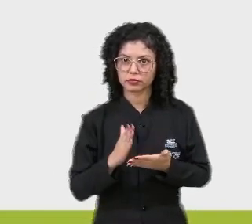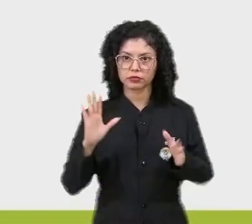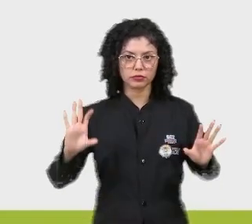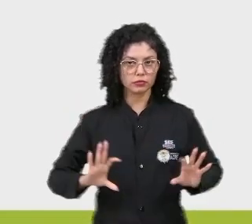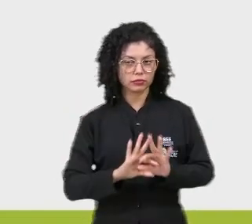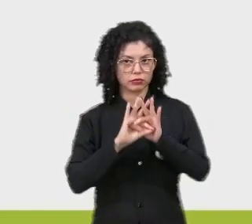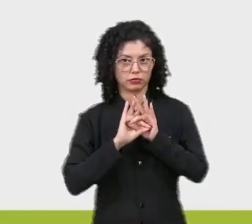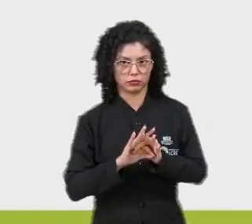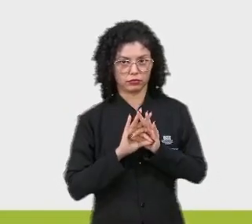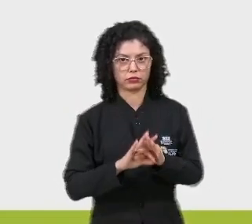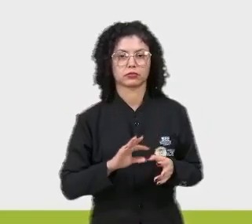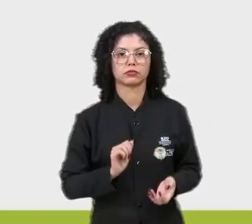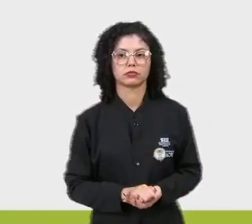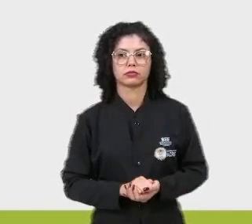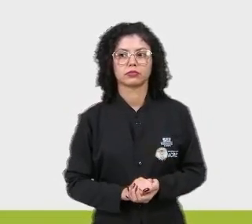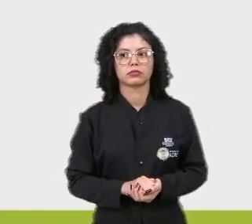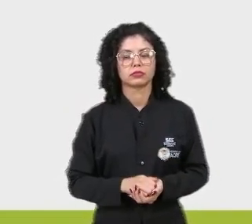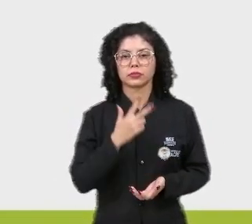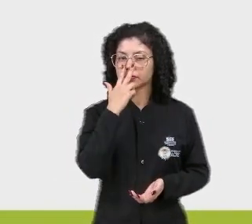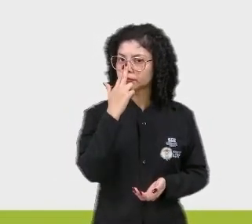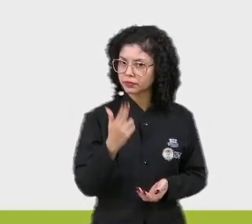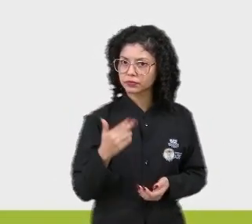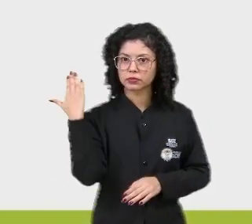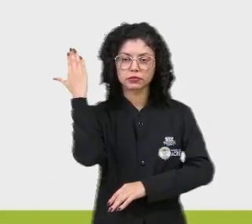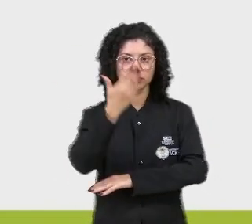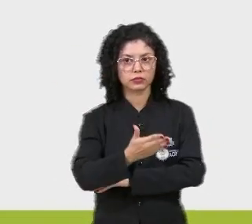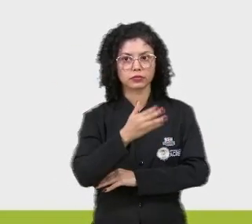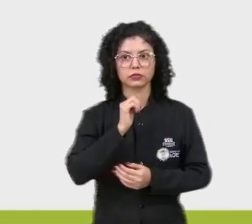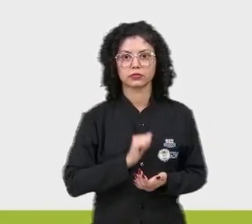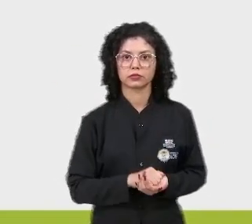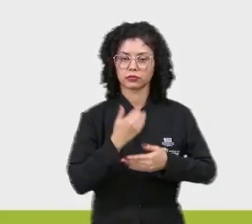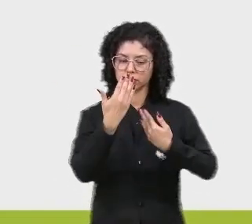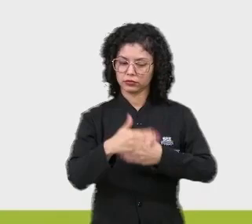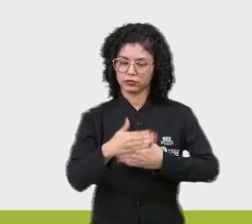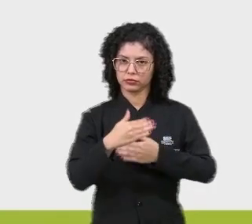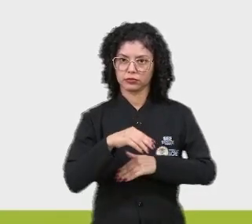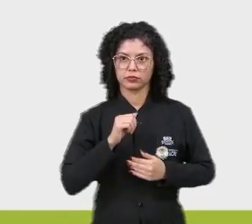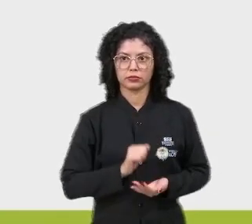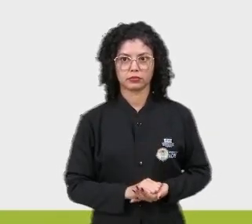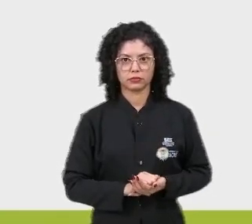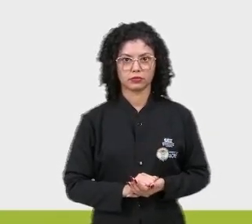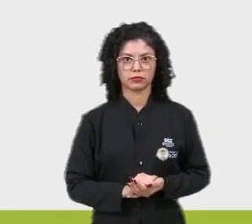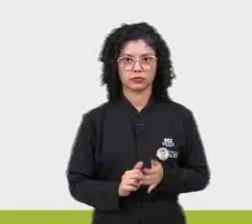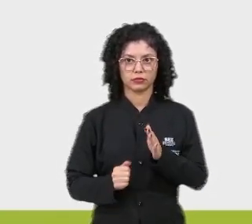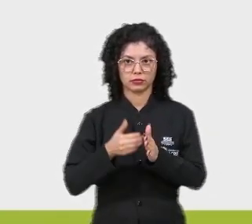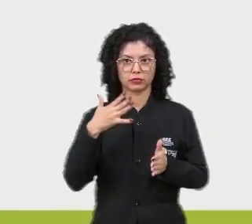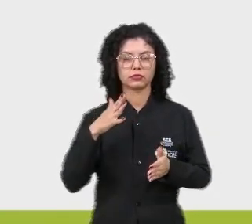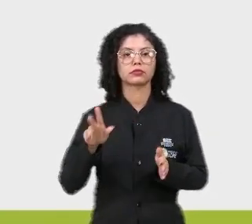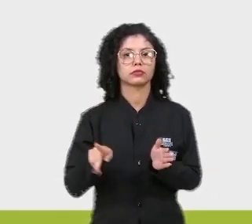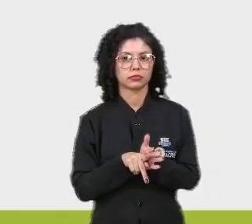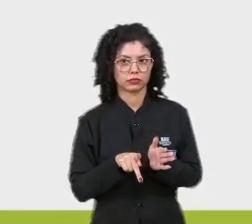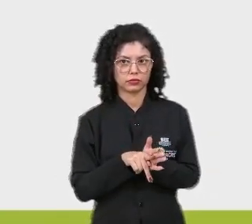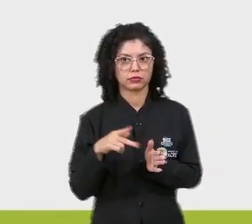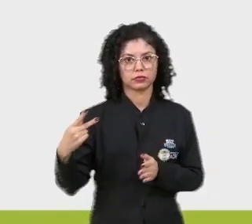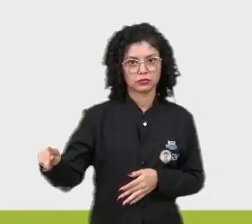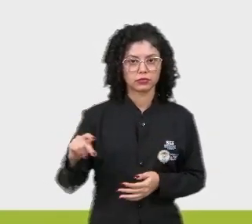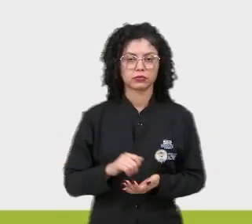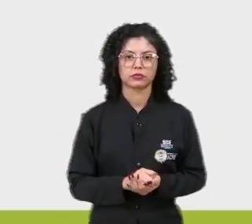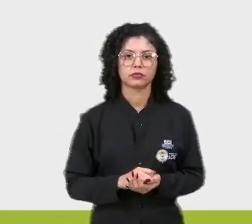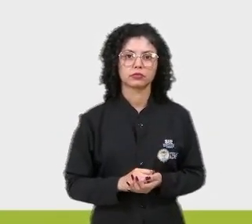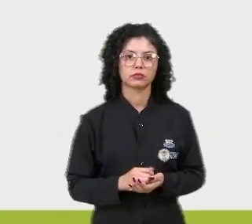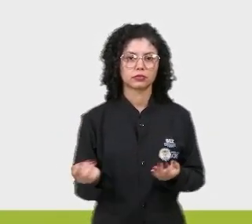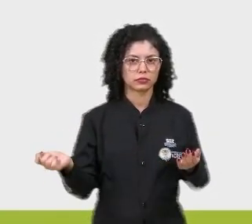relações semânticas elas não aparecem diretamente na prova eh Muitas delas estão